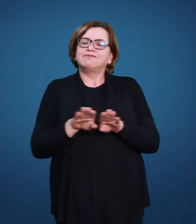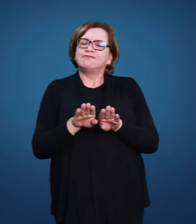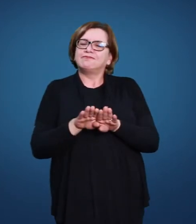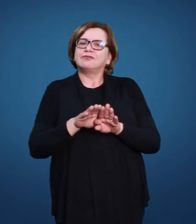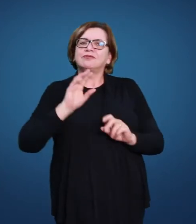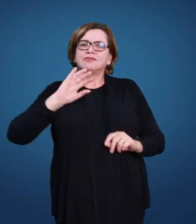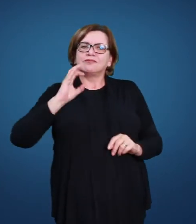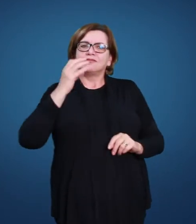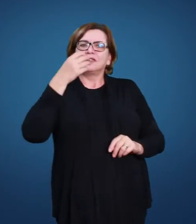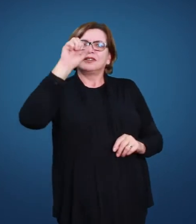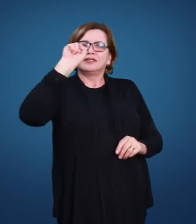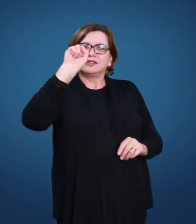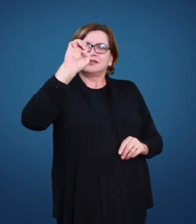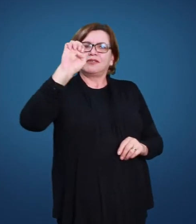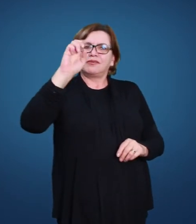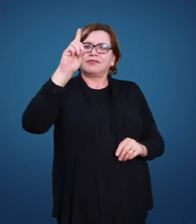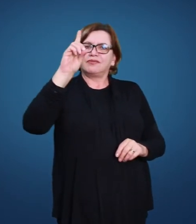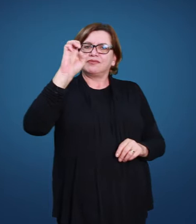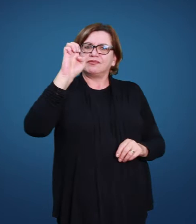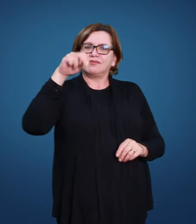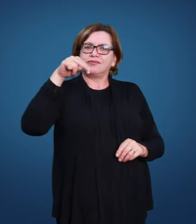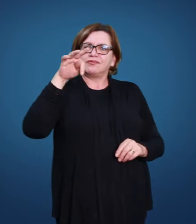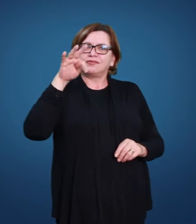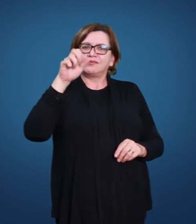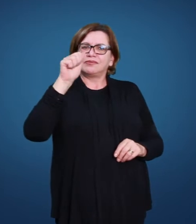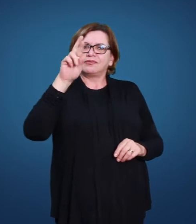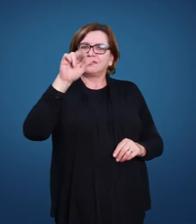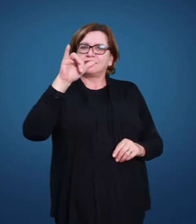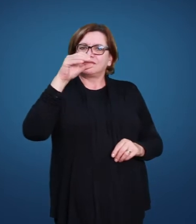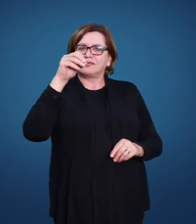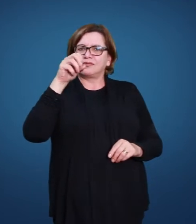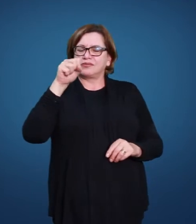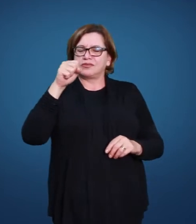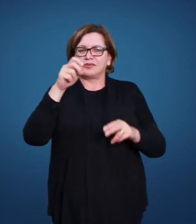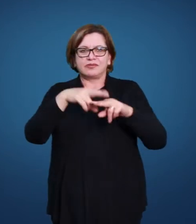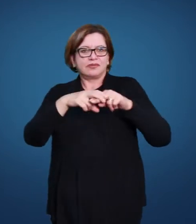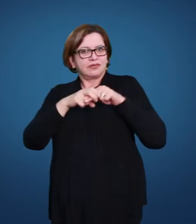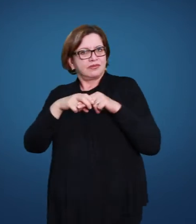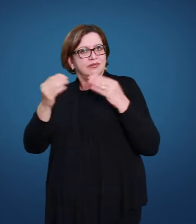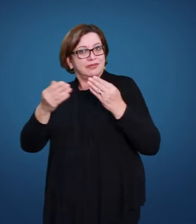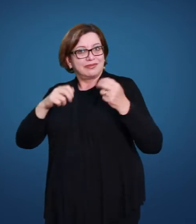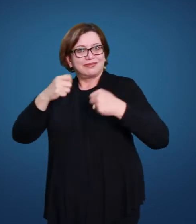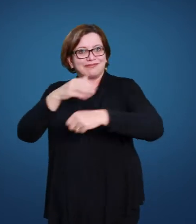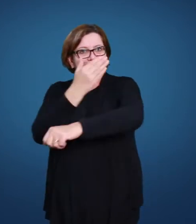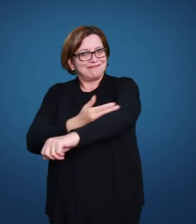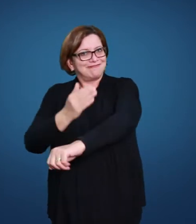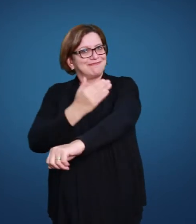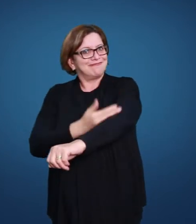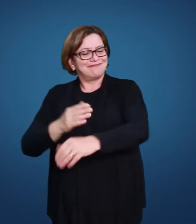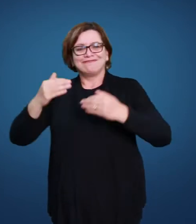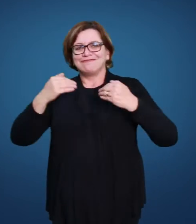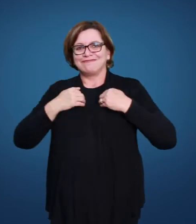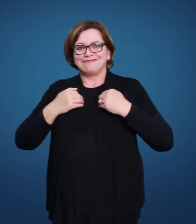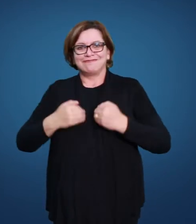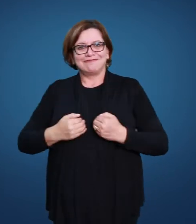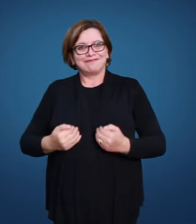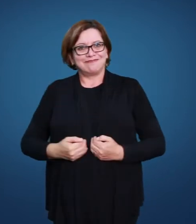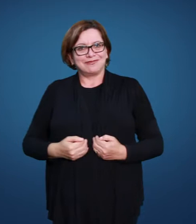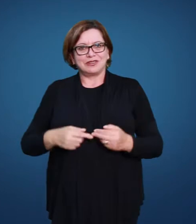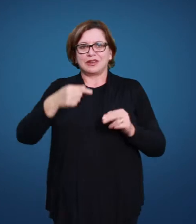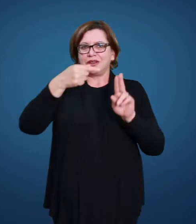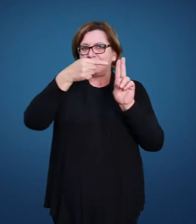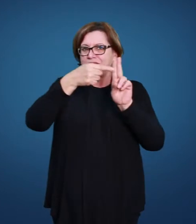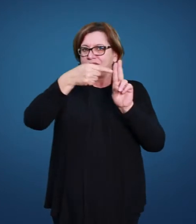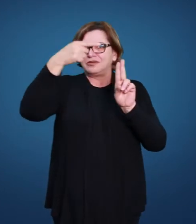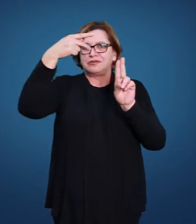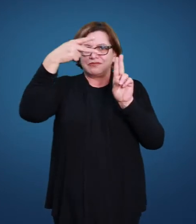sedentários, e com isso o exercício físico se torna algo necessário em nossa vida. Essas unidades, então, vai